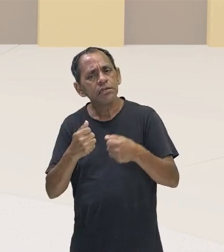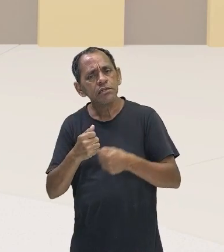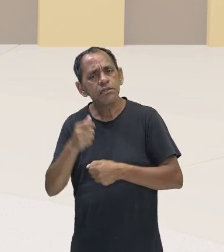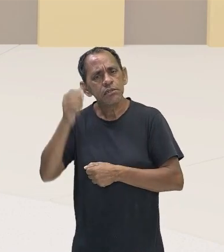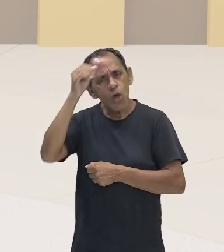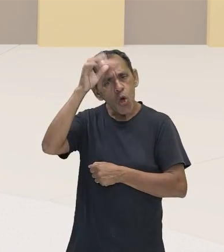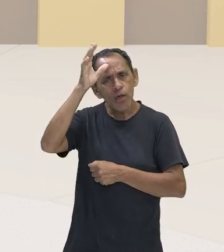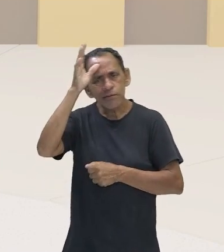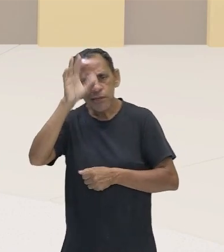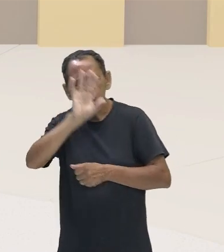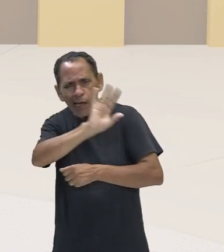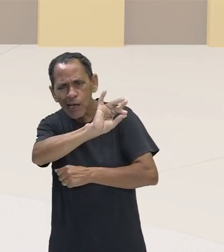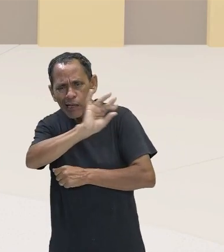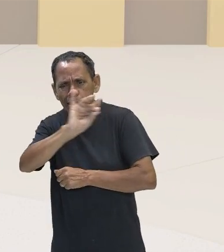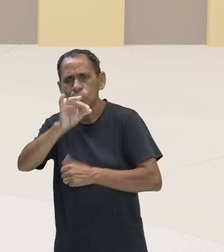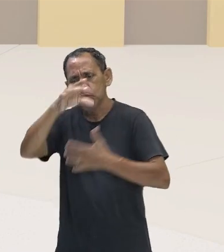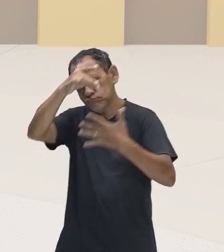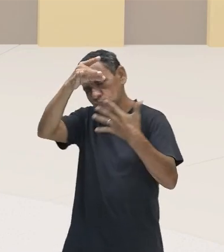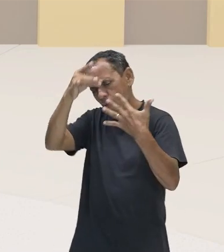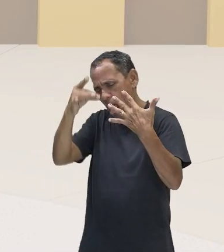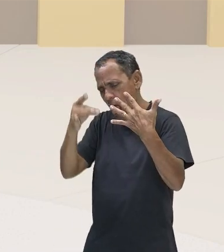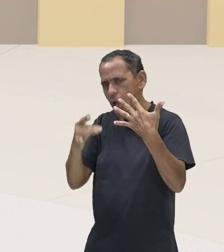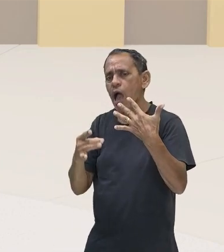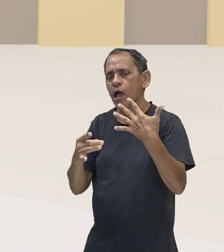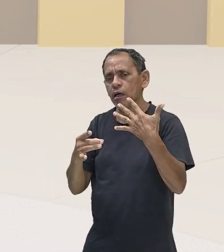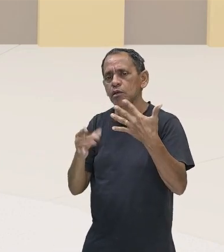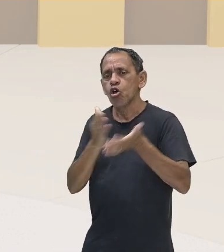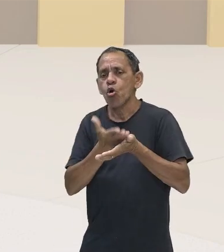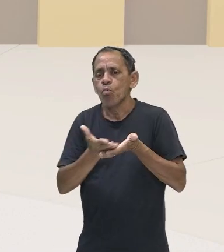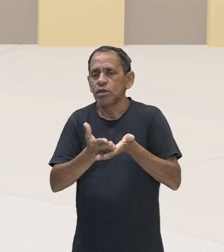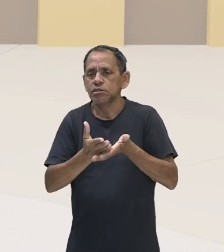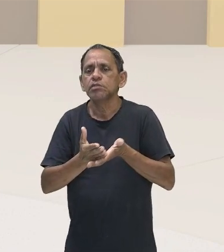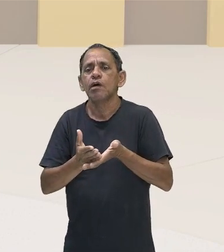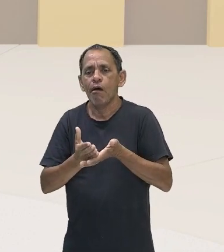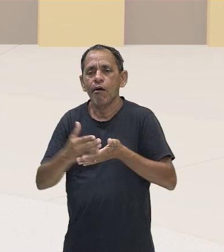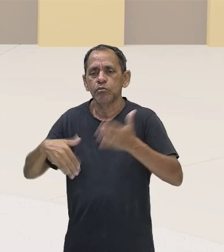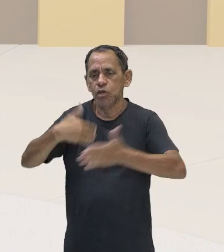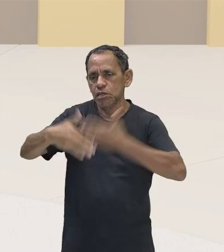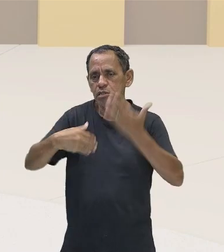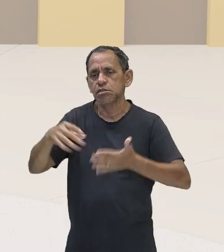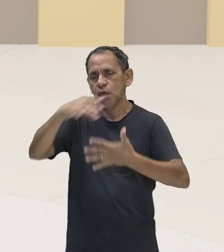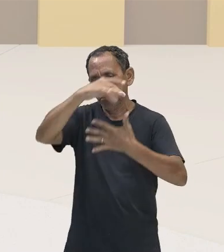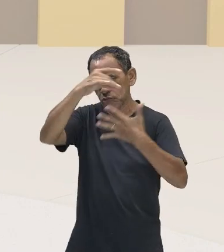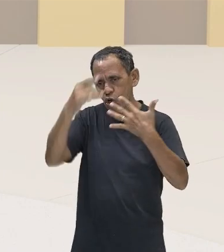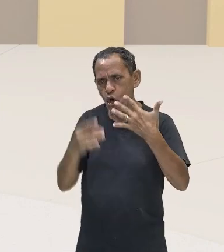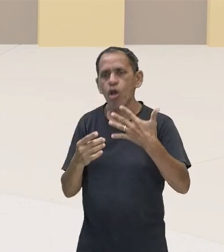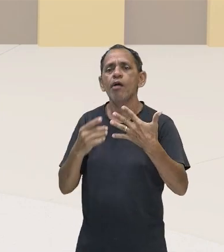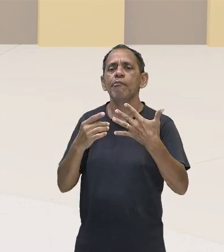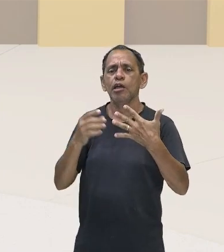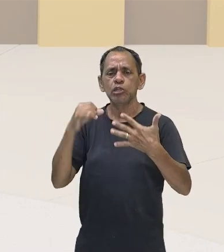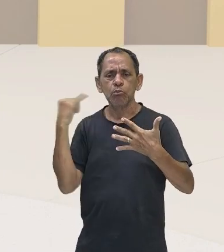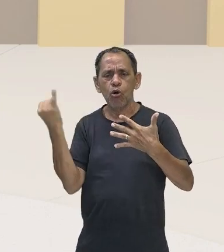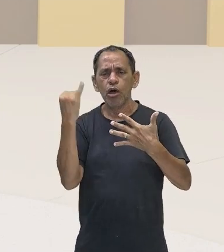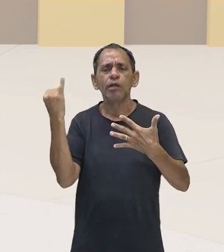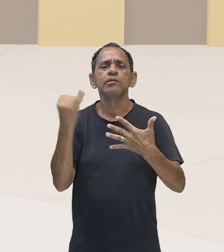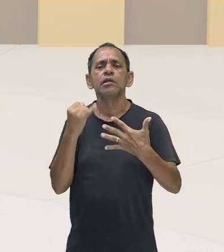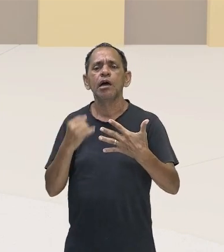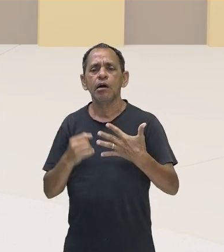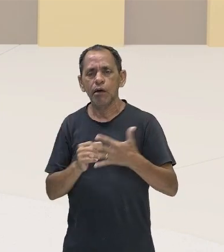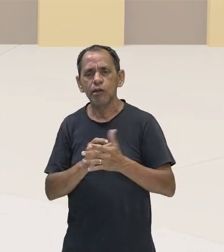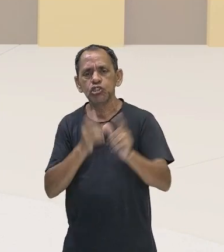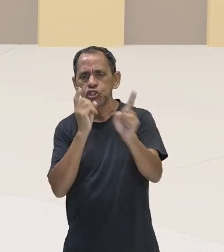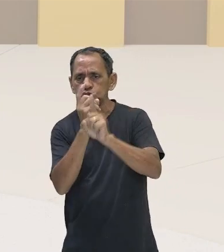Para começar, esse processo de reconhecimento ele é necessário. Identificar os 5 componentes das